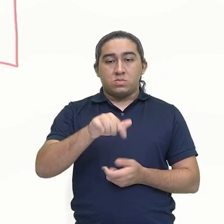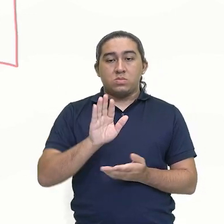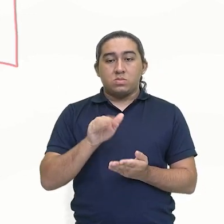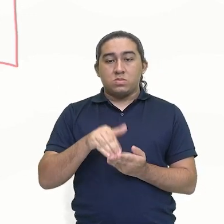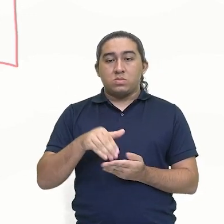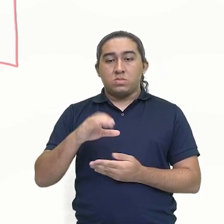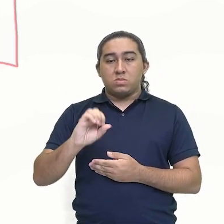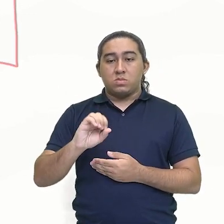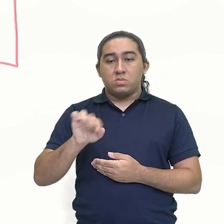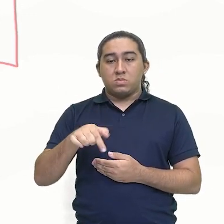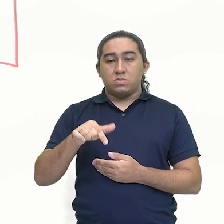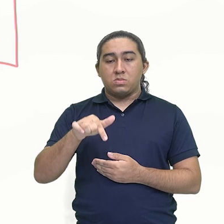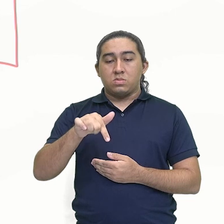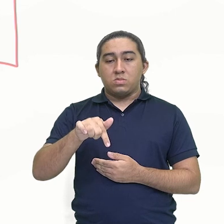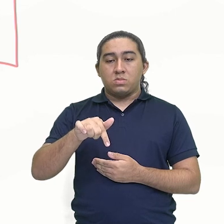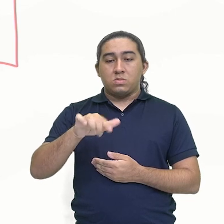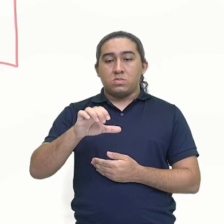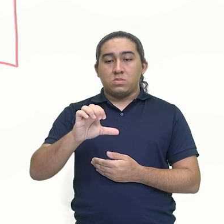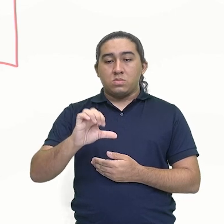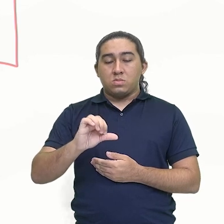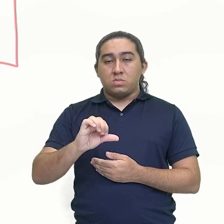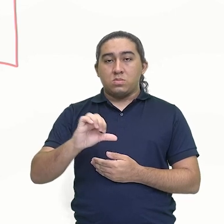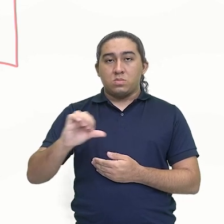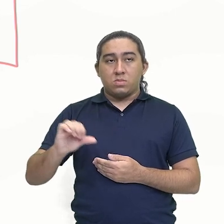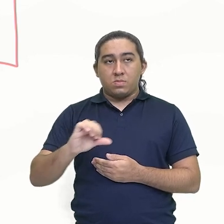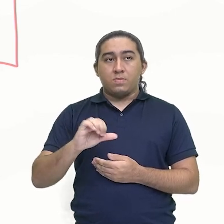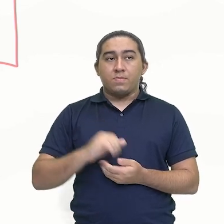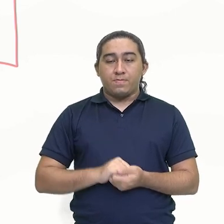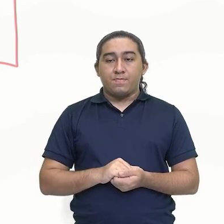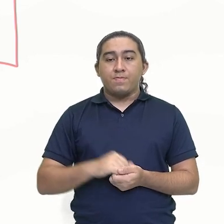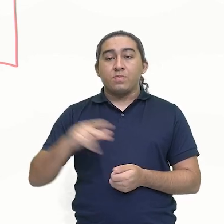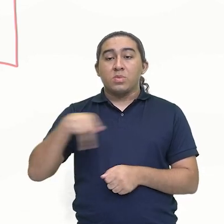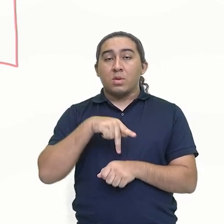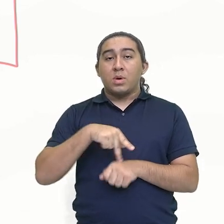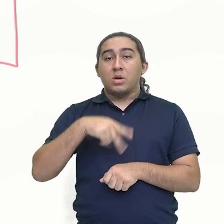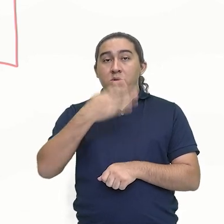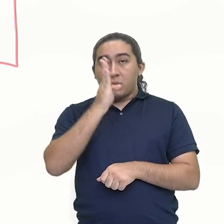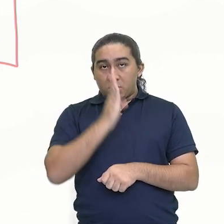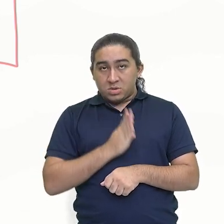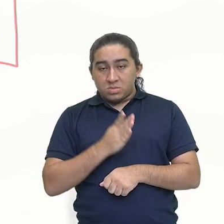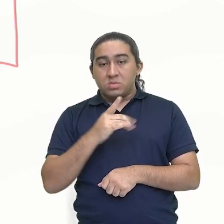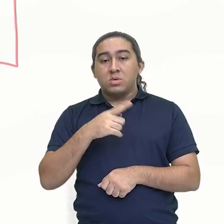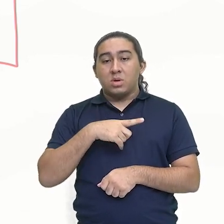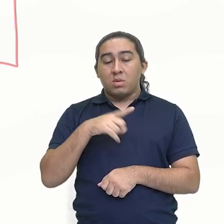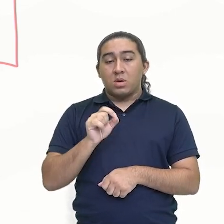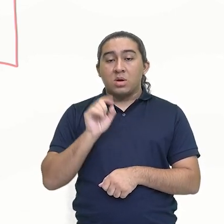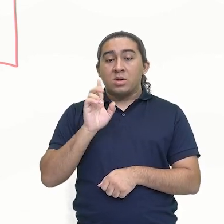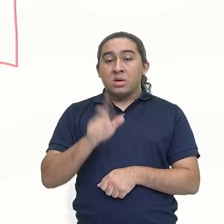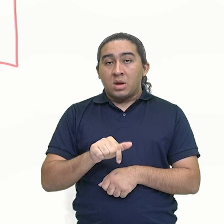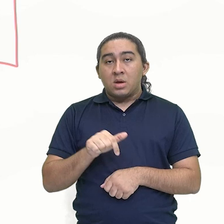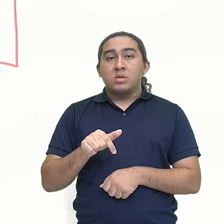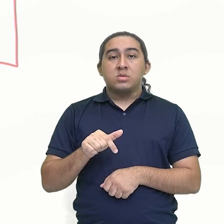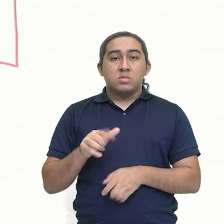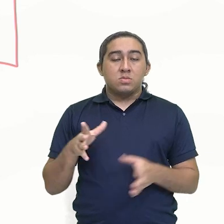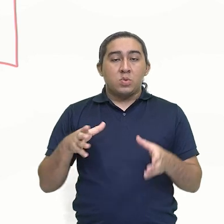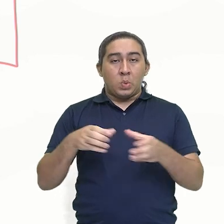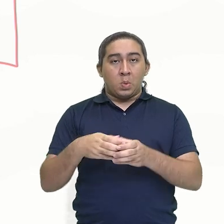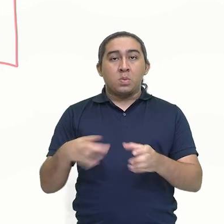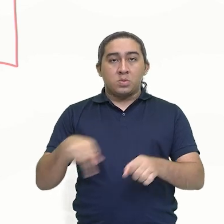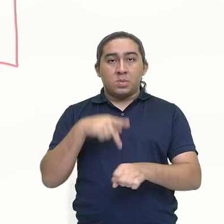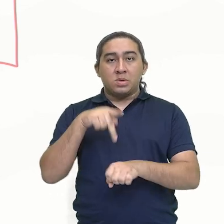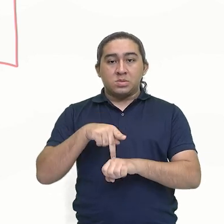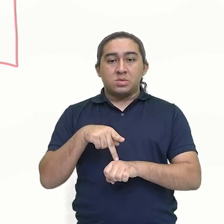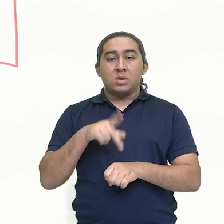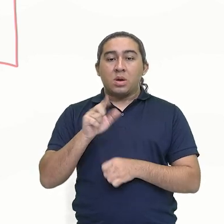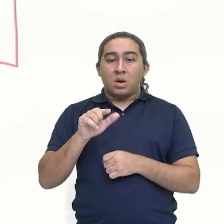até 0,79. O Brasil, inclusive, fica muito tempo, né, nessa categoria de países